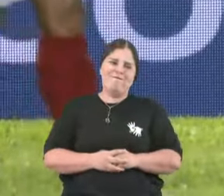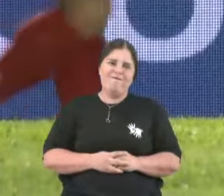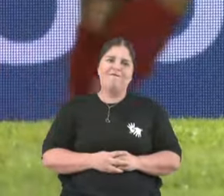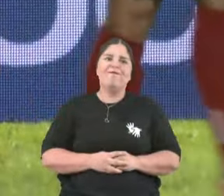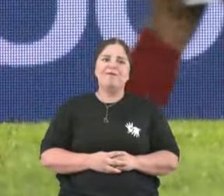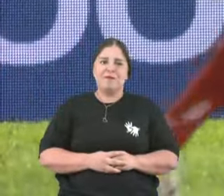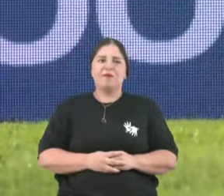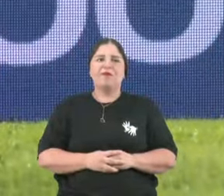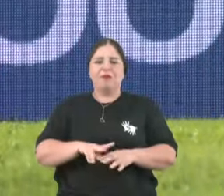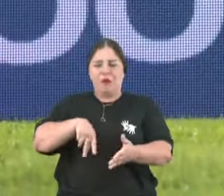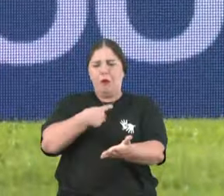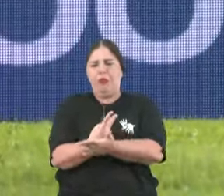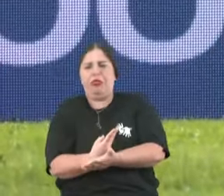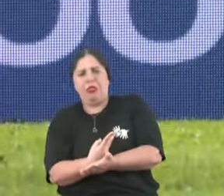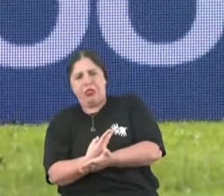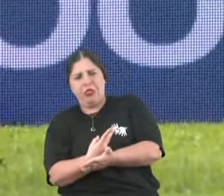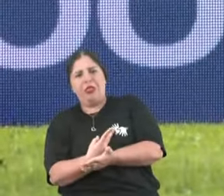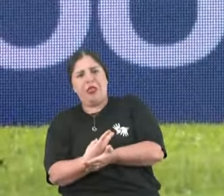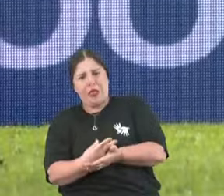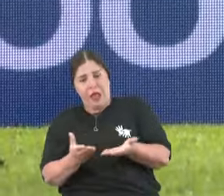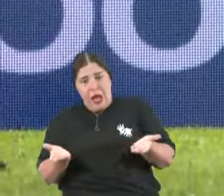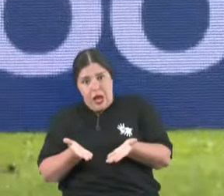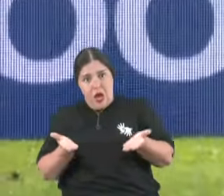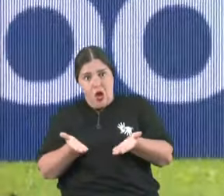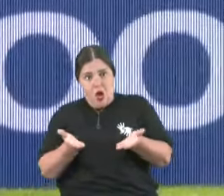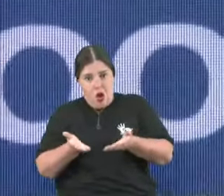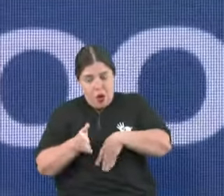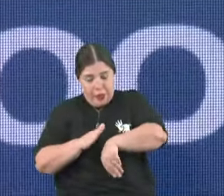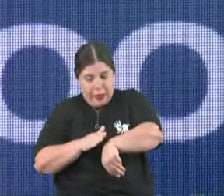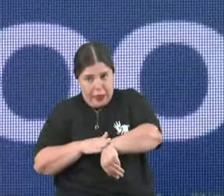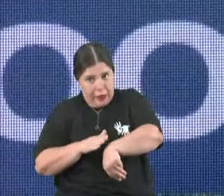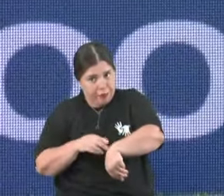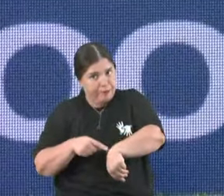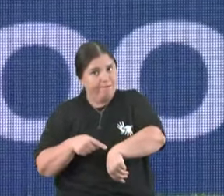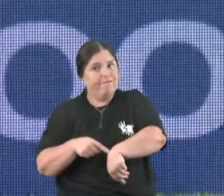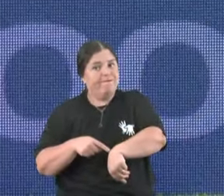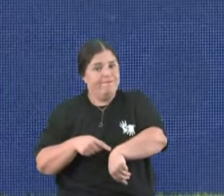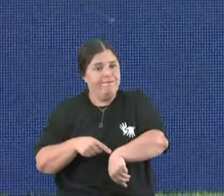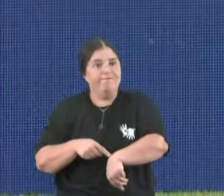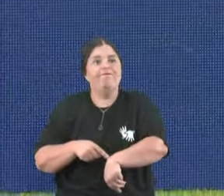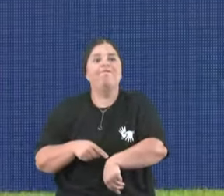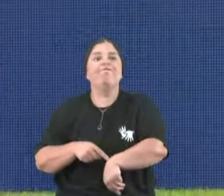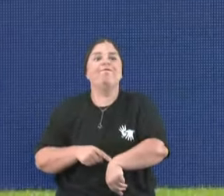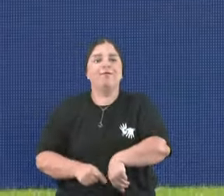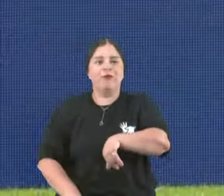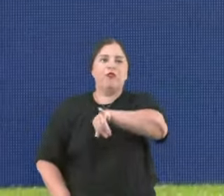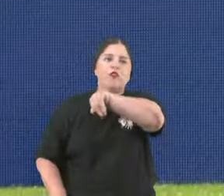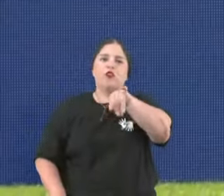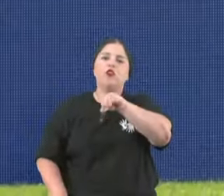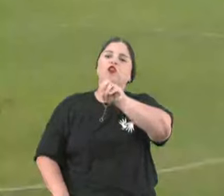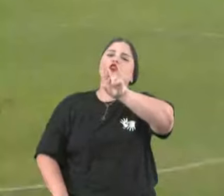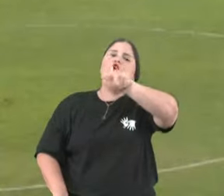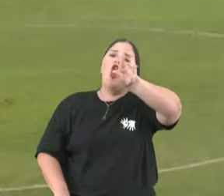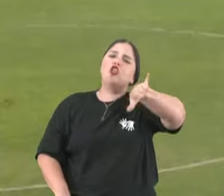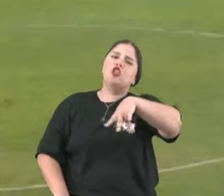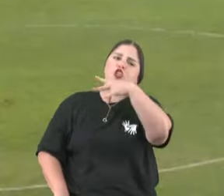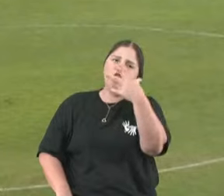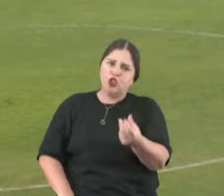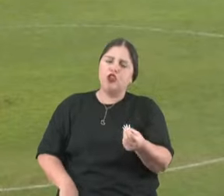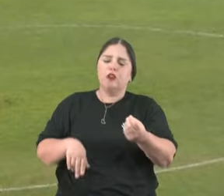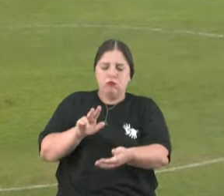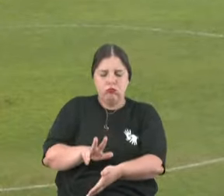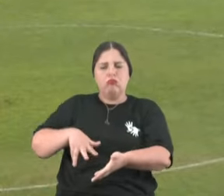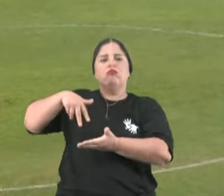Caiu o jogador. É agora, é a hora. Era o Jorginho. O Jorginho vai se levantando. O Wagner põe a bola